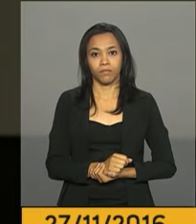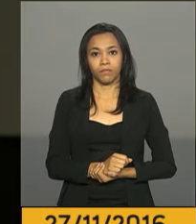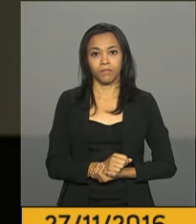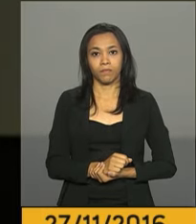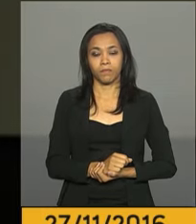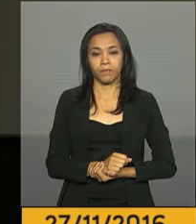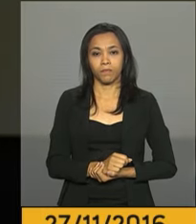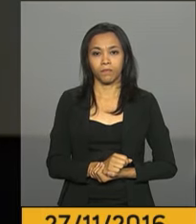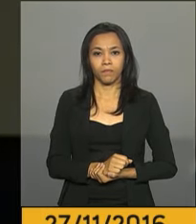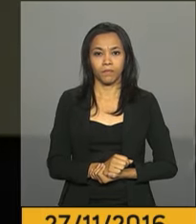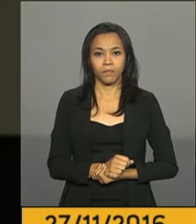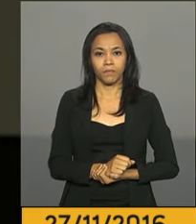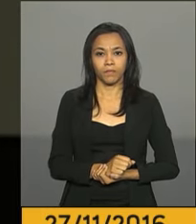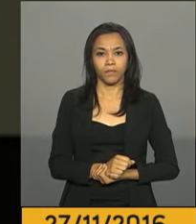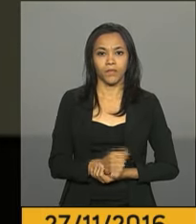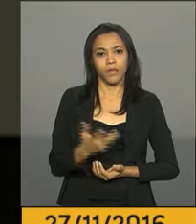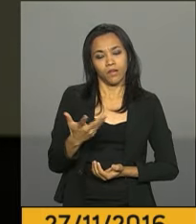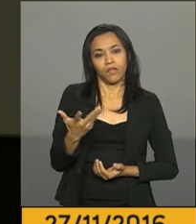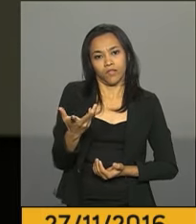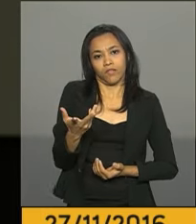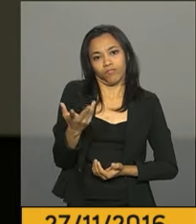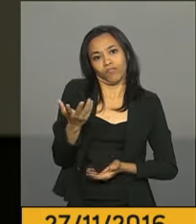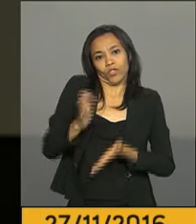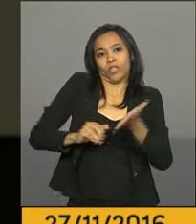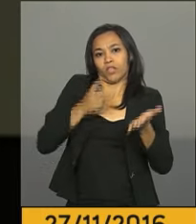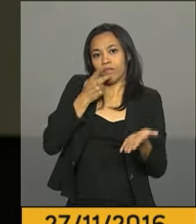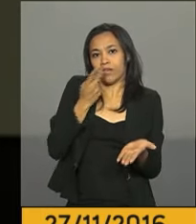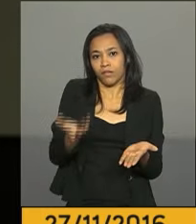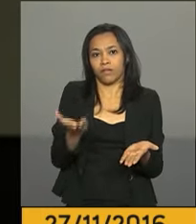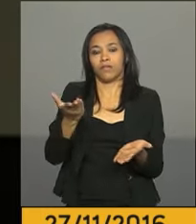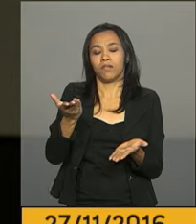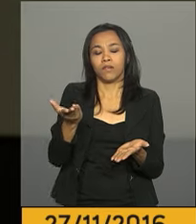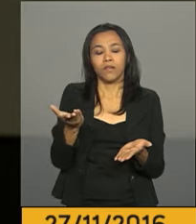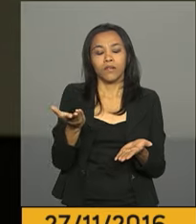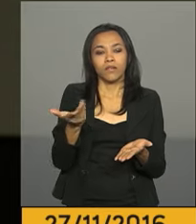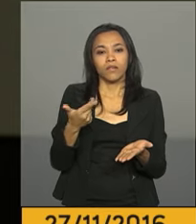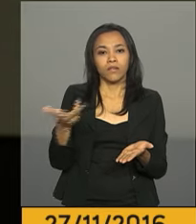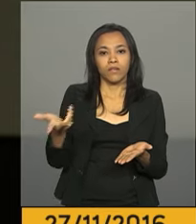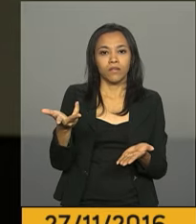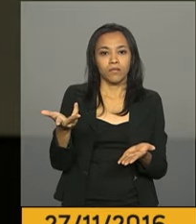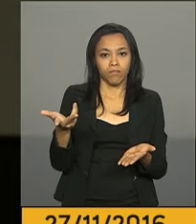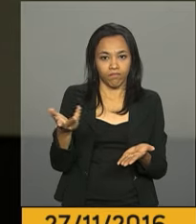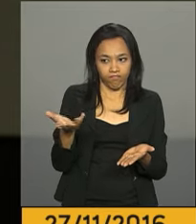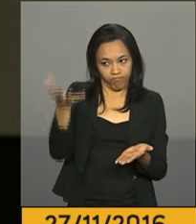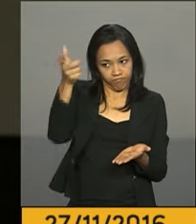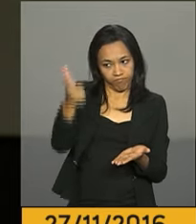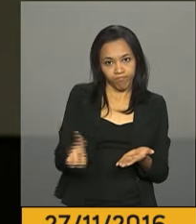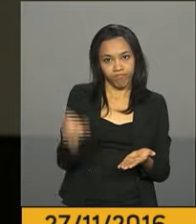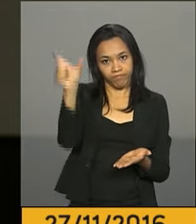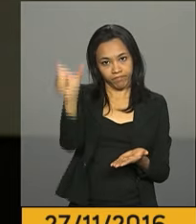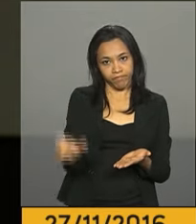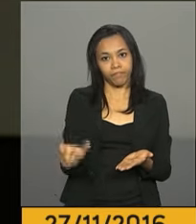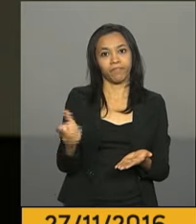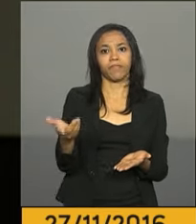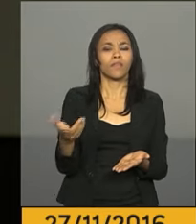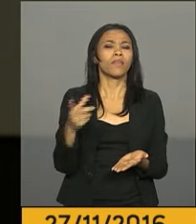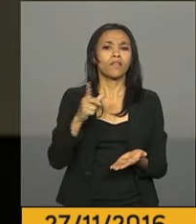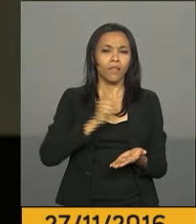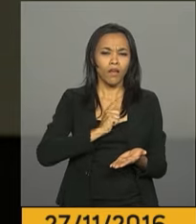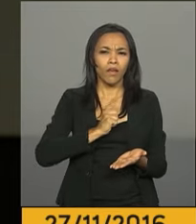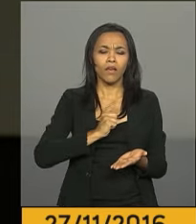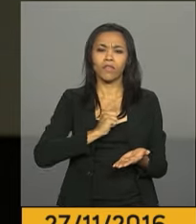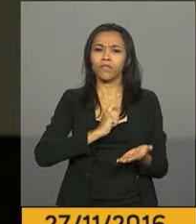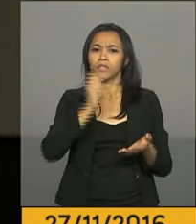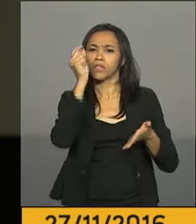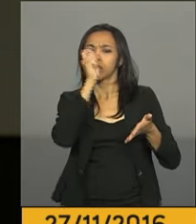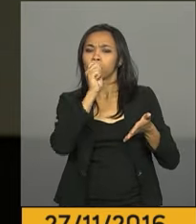deixar que dizer que, como pôde Sua Excelência aqui verificar, Vossa Excelência aqui verificar, houve relatos